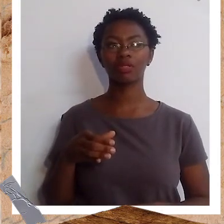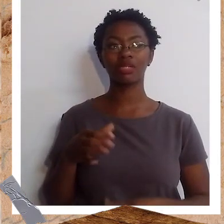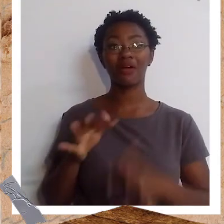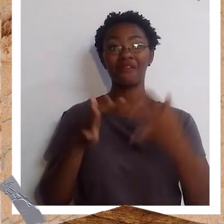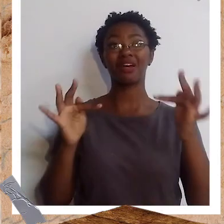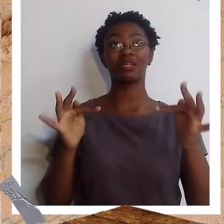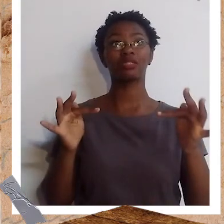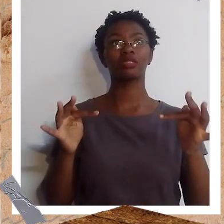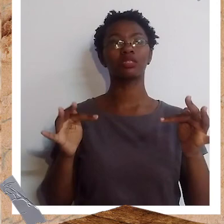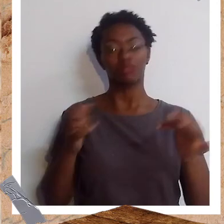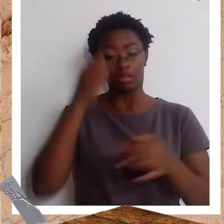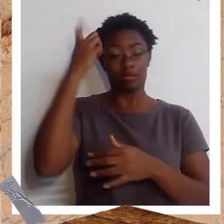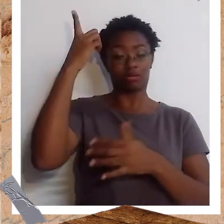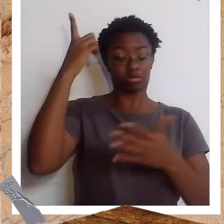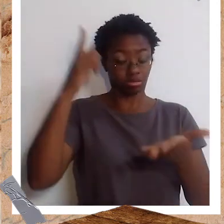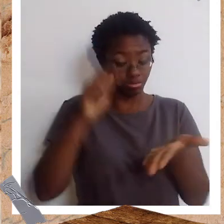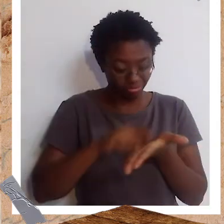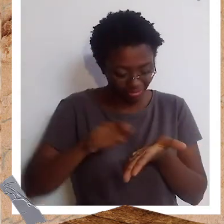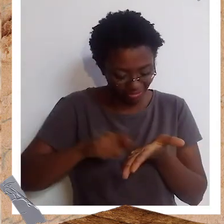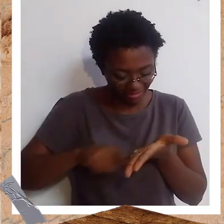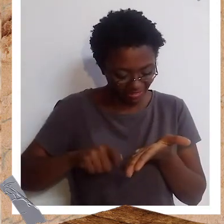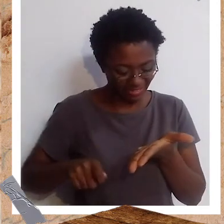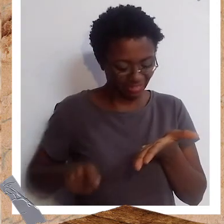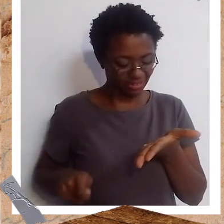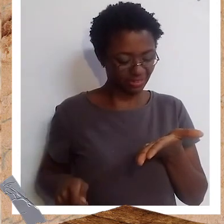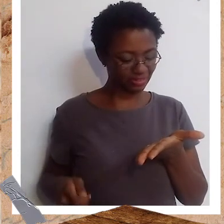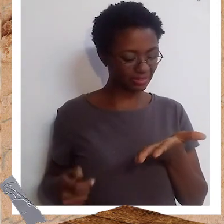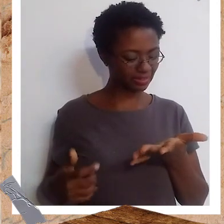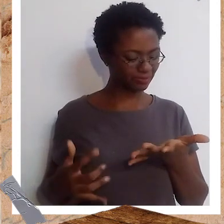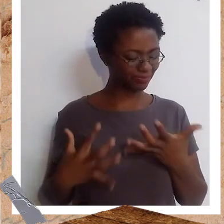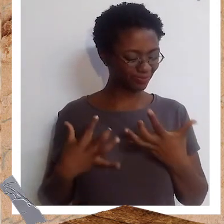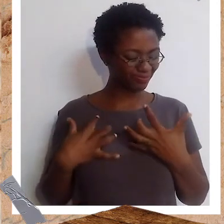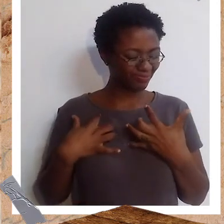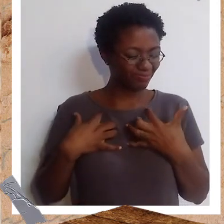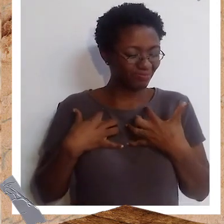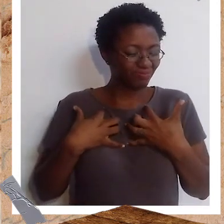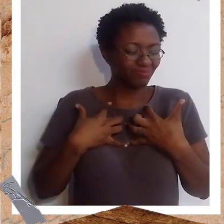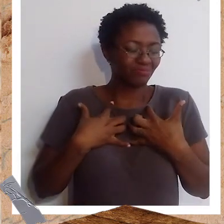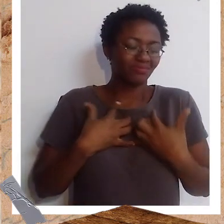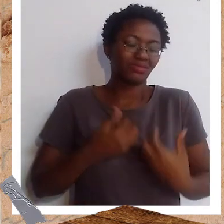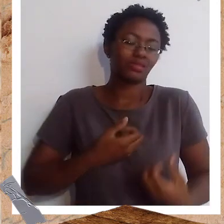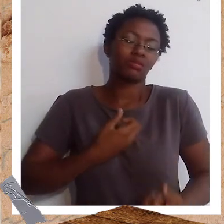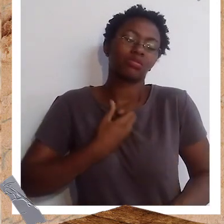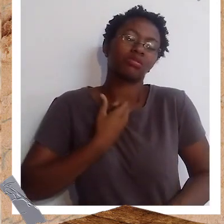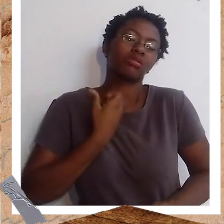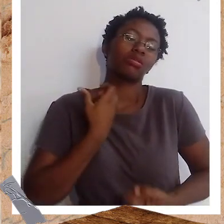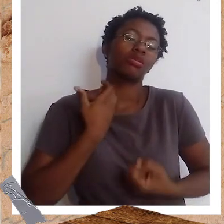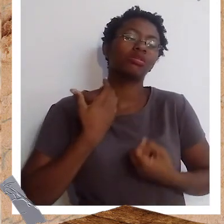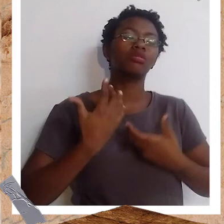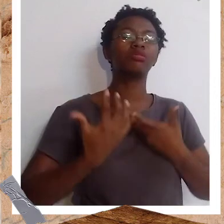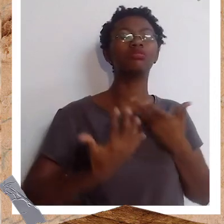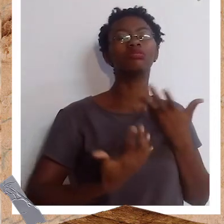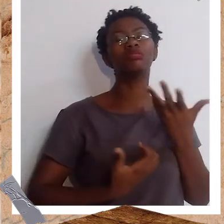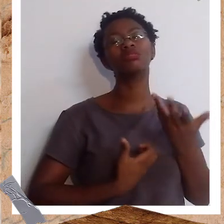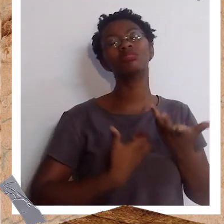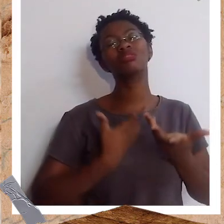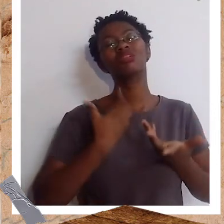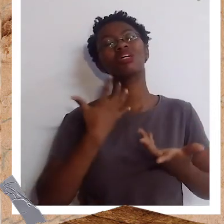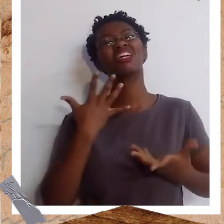surge. Imagino tudo tão intenso e contraditoriamente poético, como tua vida na